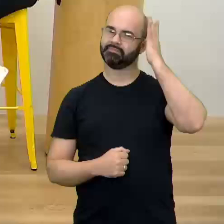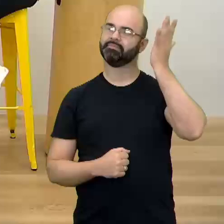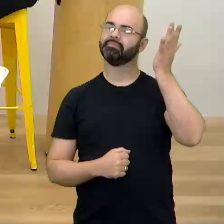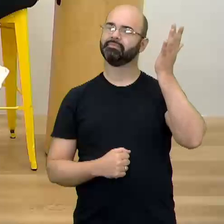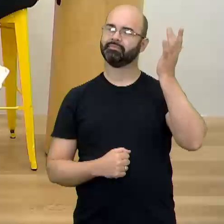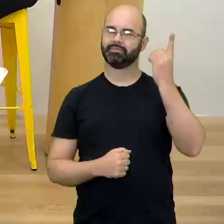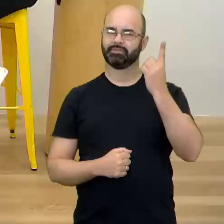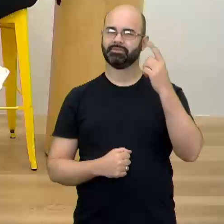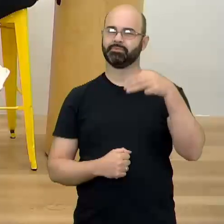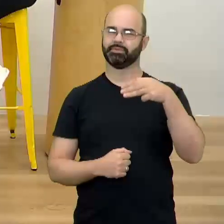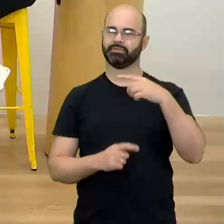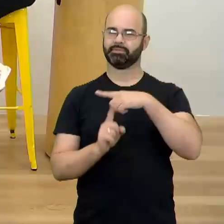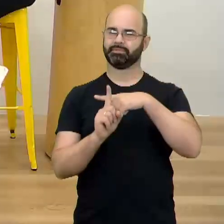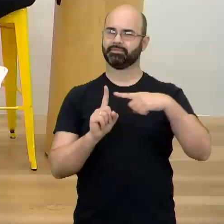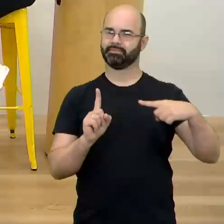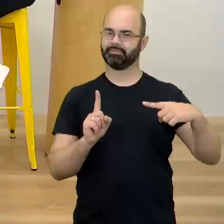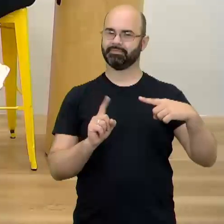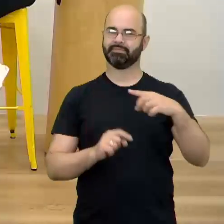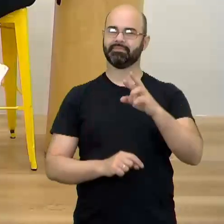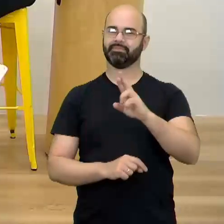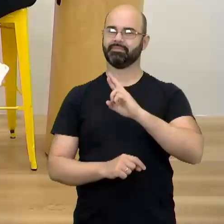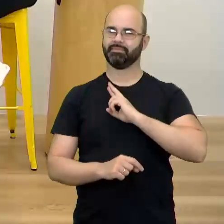minuto e meio. 1 minuto e meio e ele